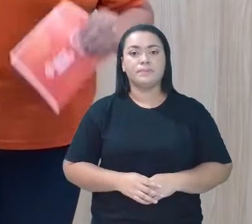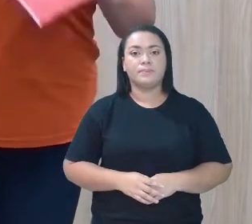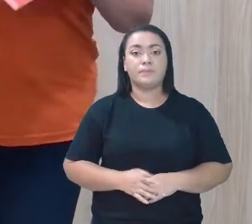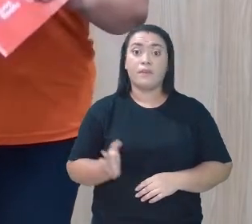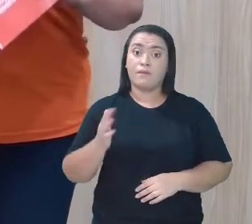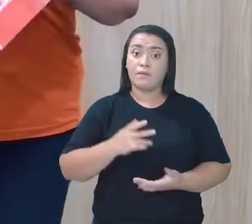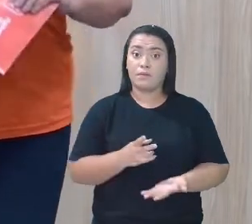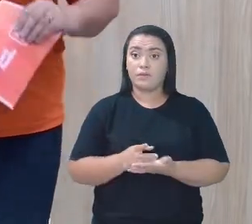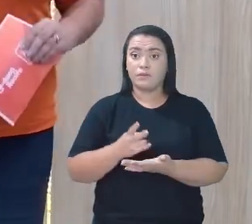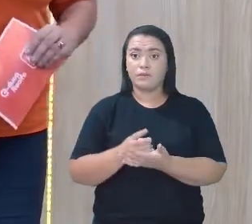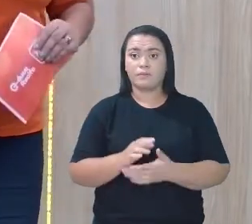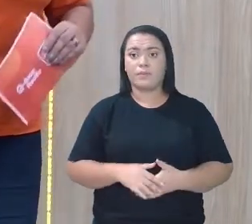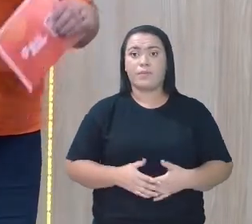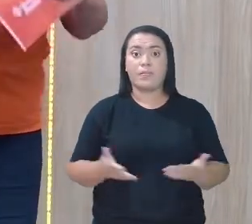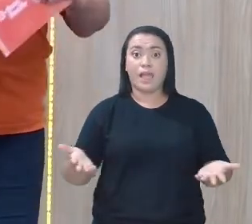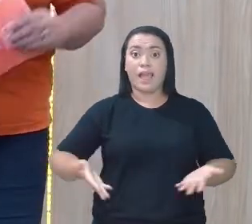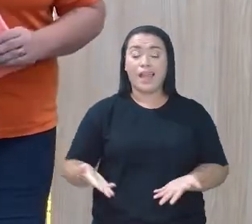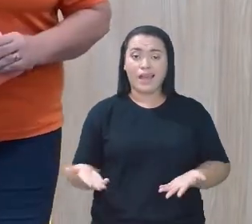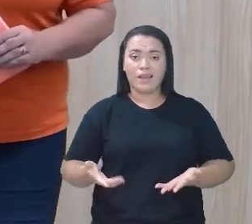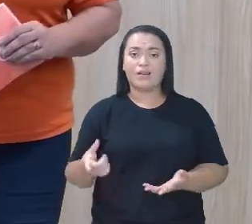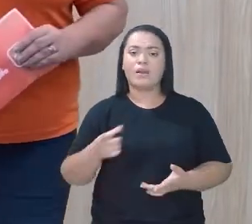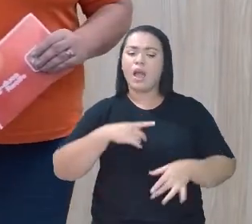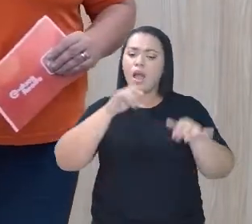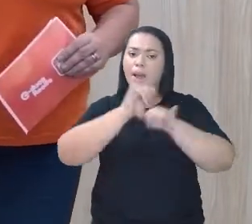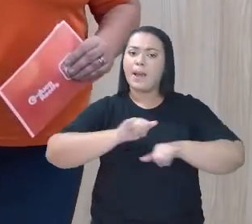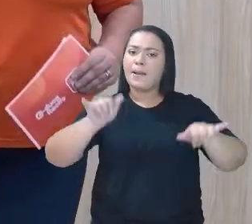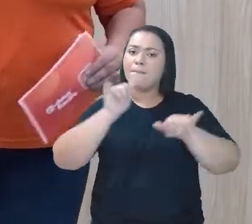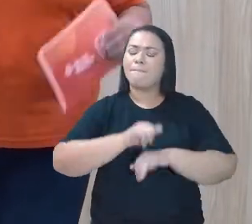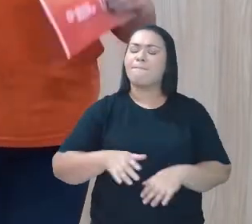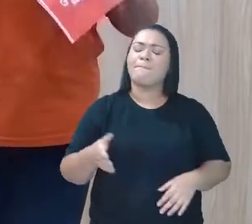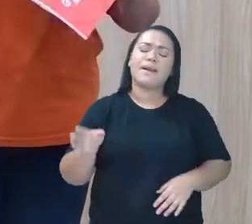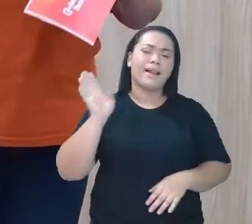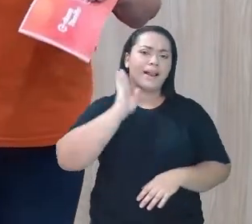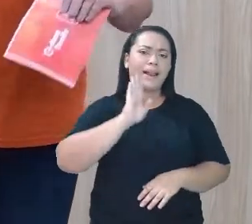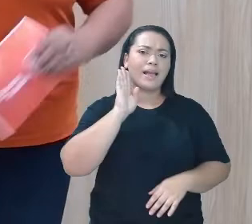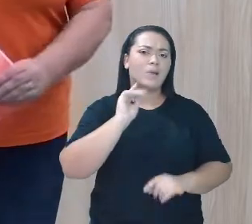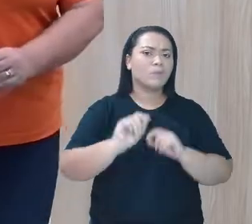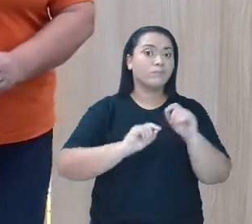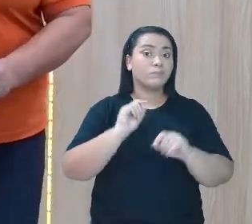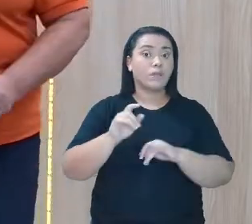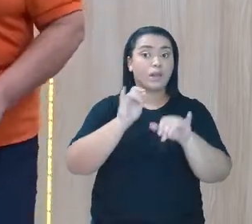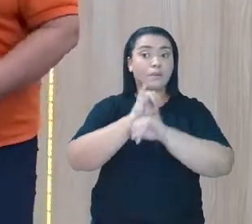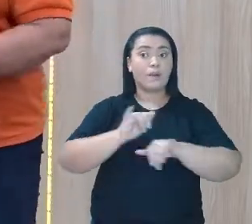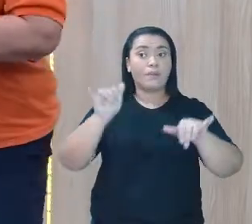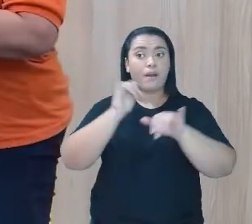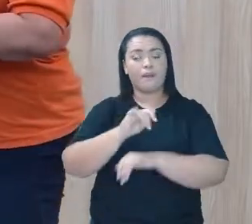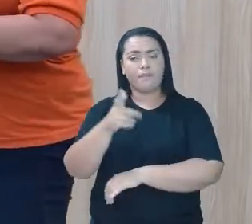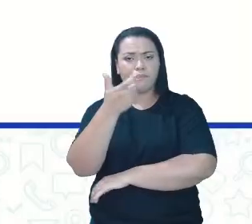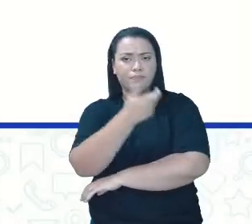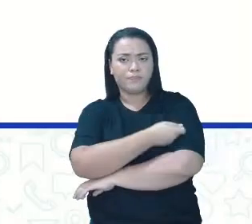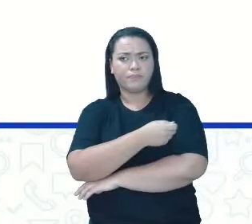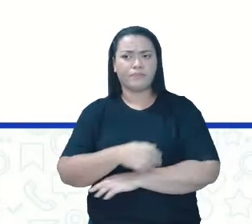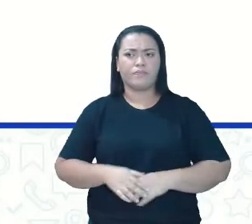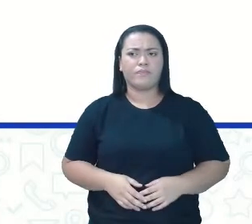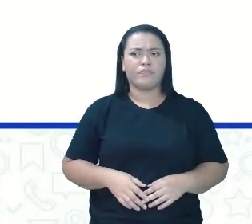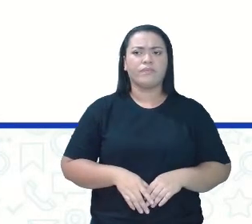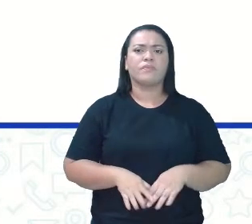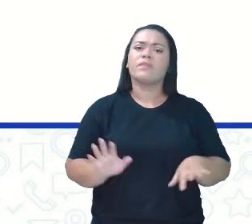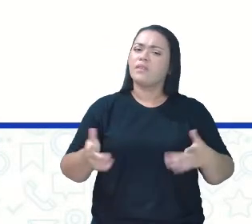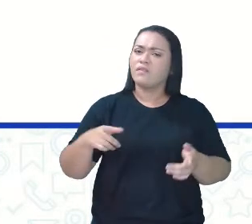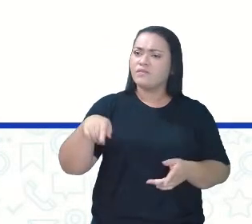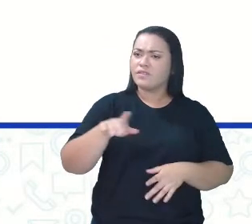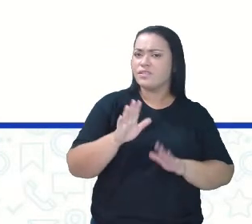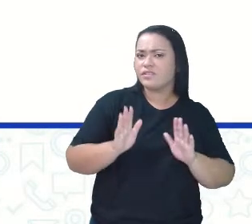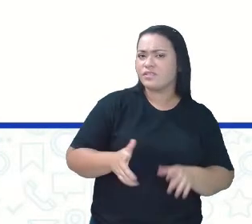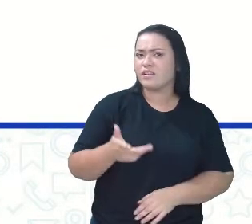continuar. Estamos aí numa campanha muito legal, é a campanha da vacinação. E aí, você já